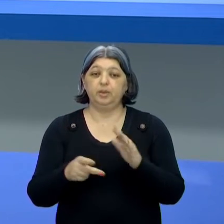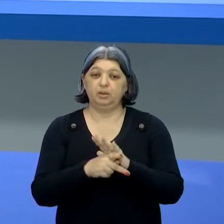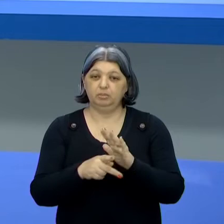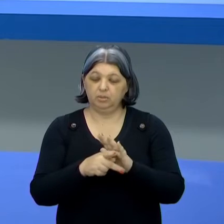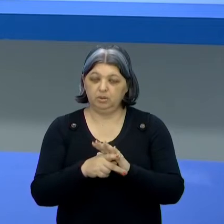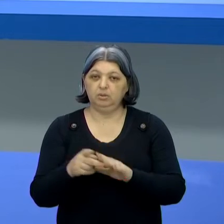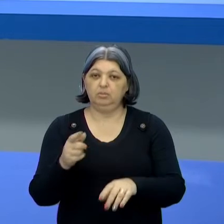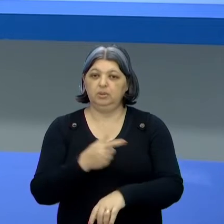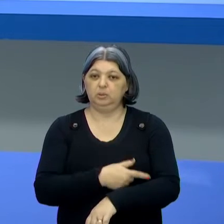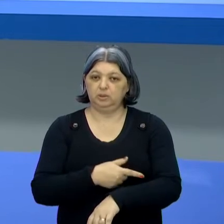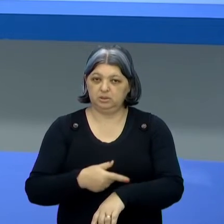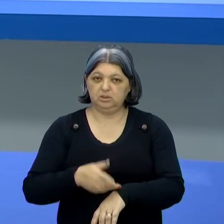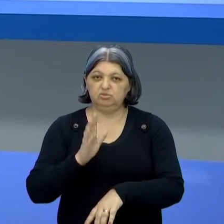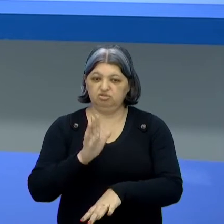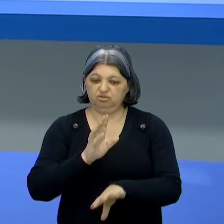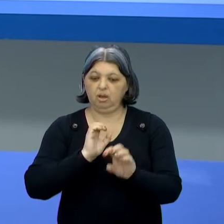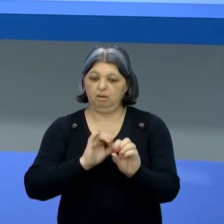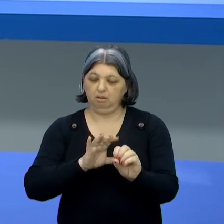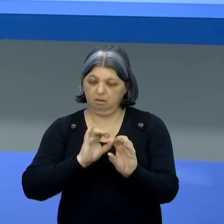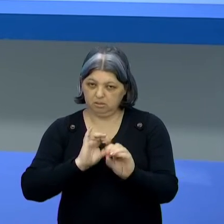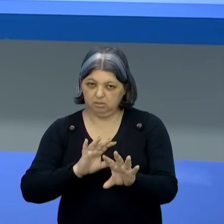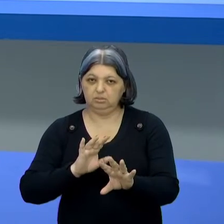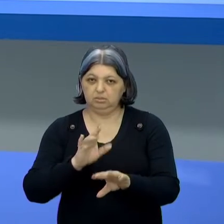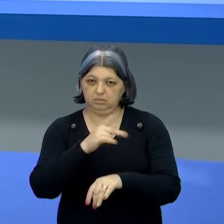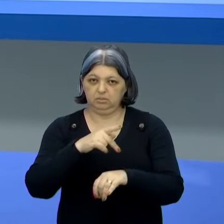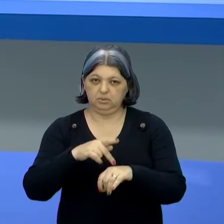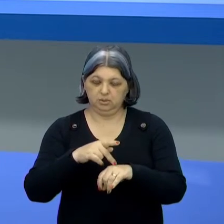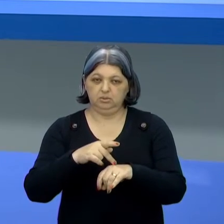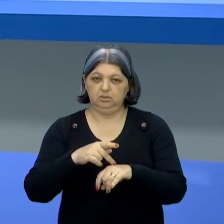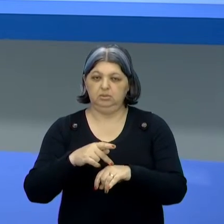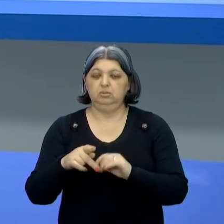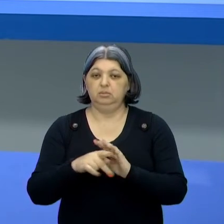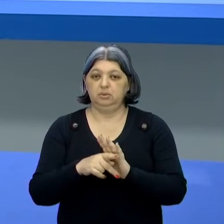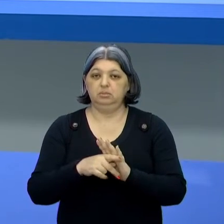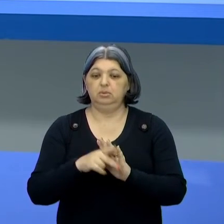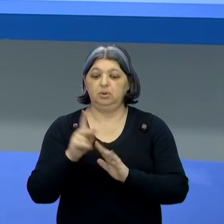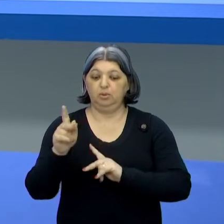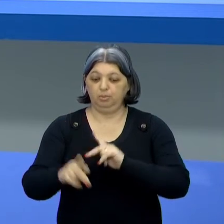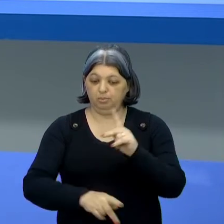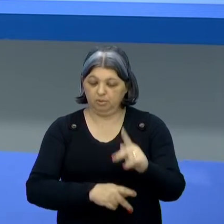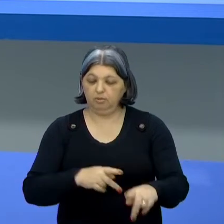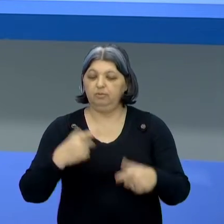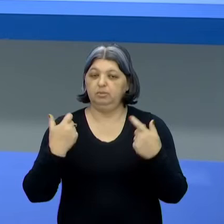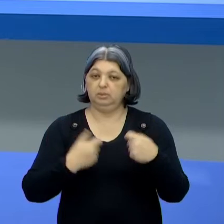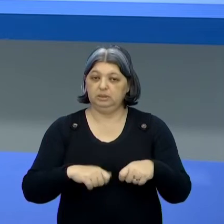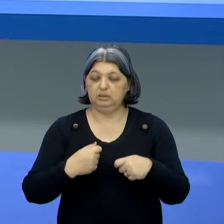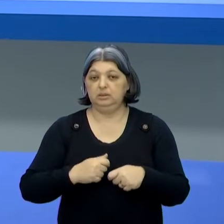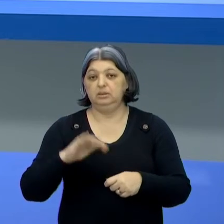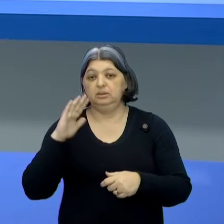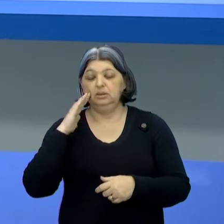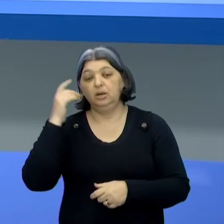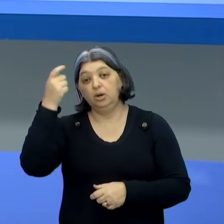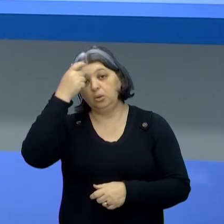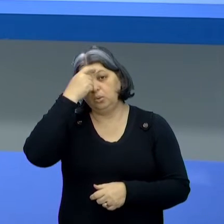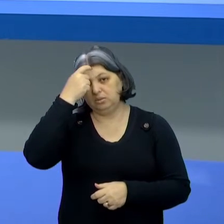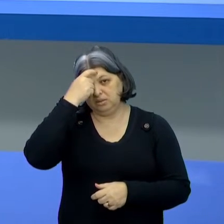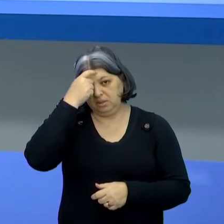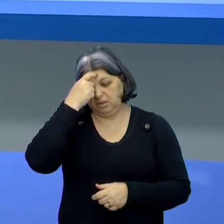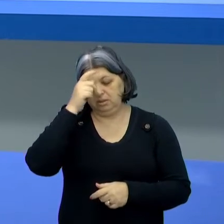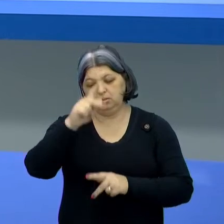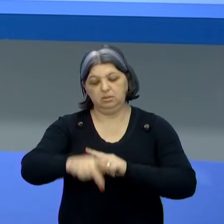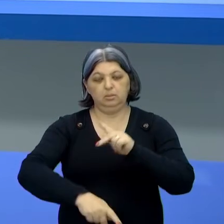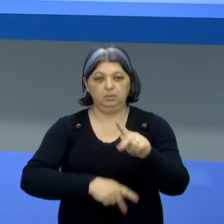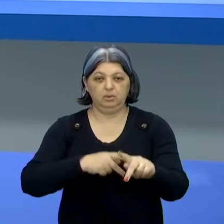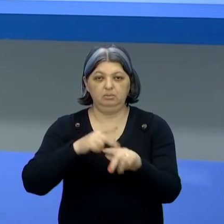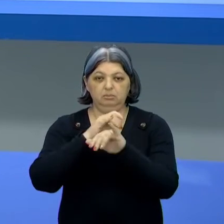disciplina, né, de alguns locais. O que nesse ponto está muito correto. A gente tem que aprender muito nesse sentido com outros